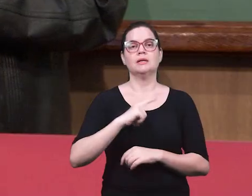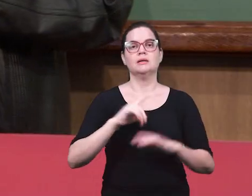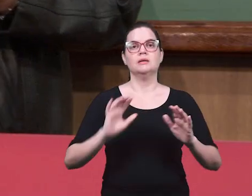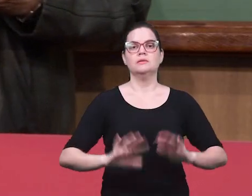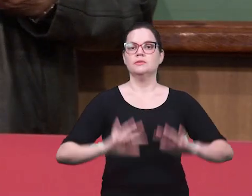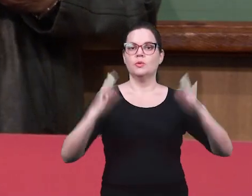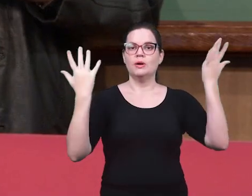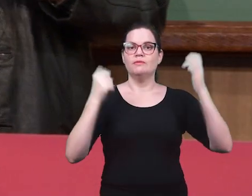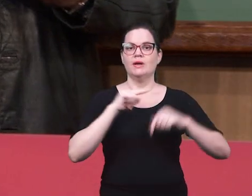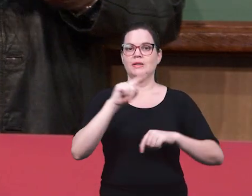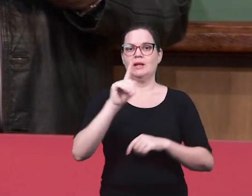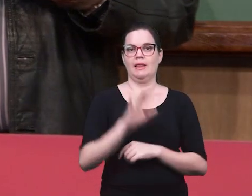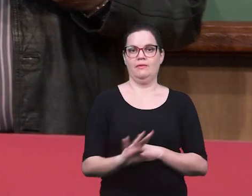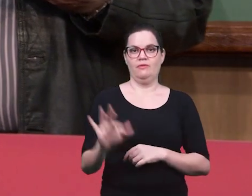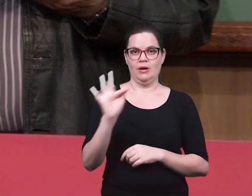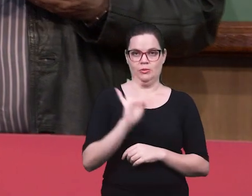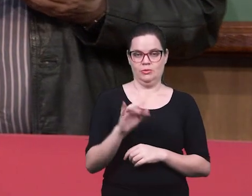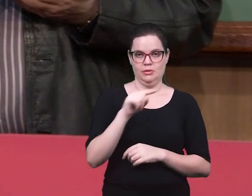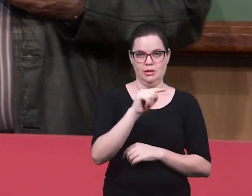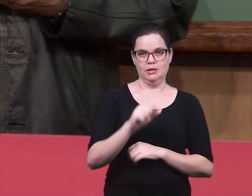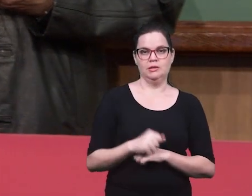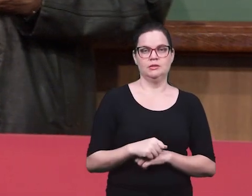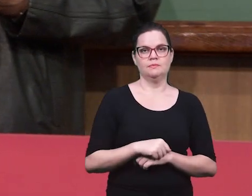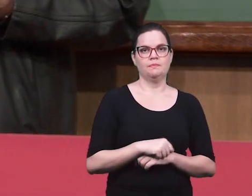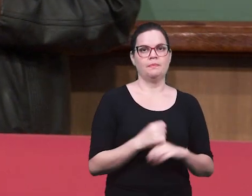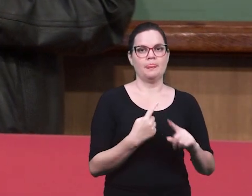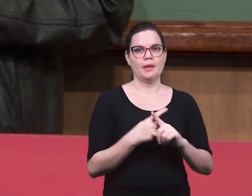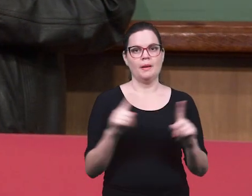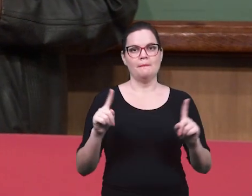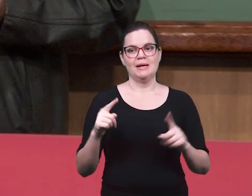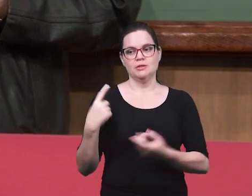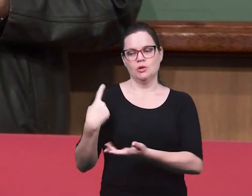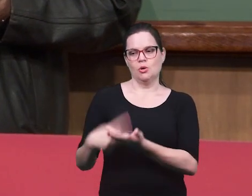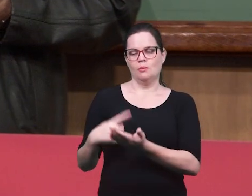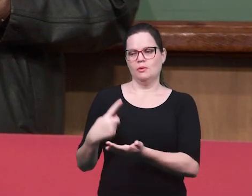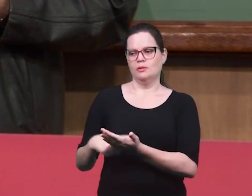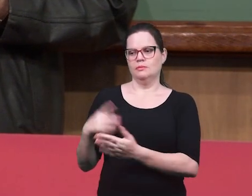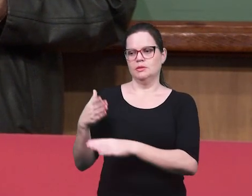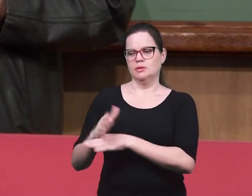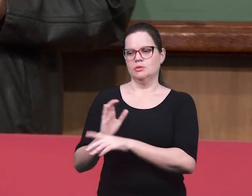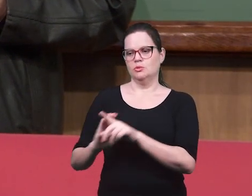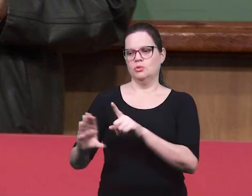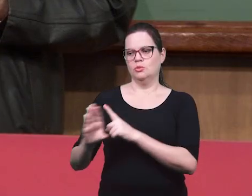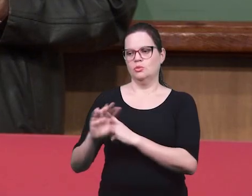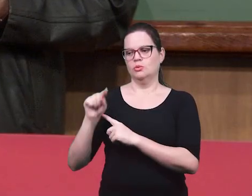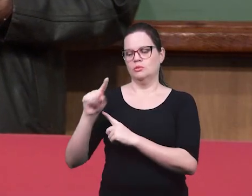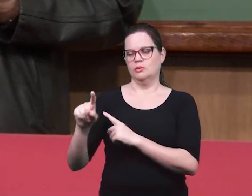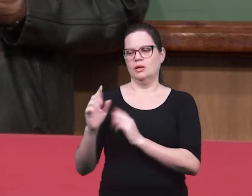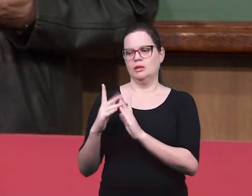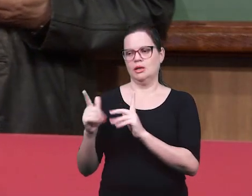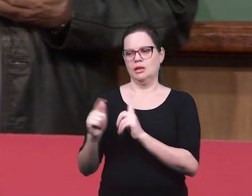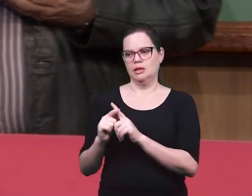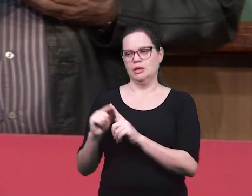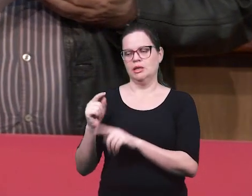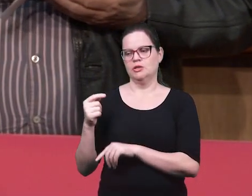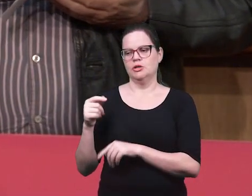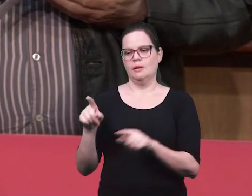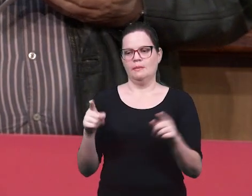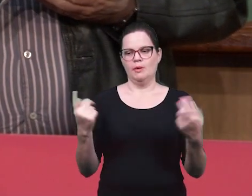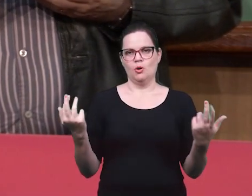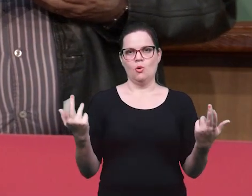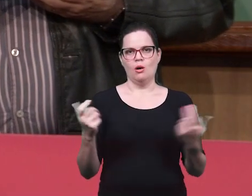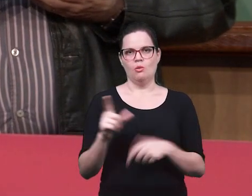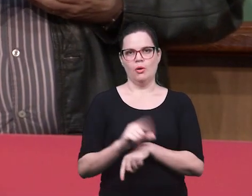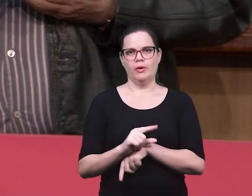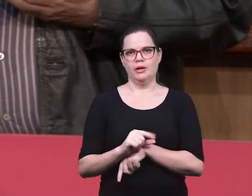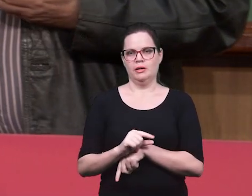na faculdade, o que for, mas ele tem um compromisso às 18 horas na igreja por revelação do Senhor. Ele deixa aquilo que até ele